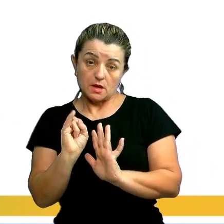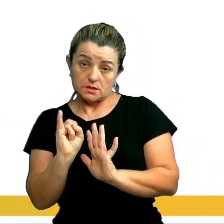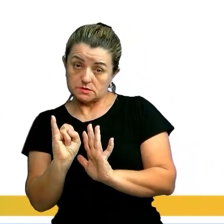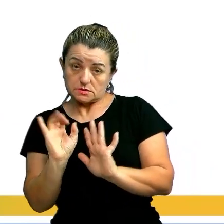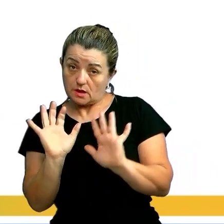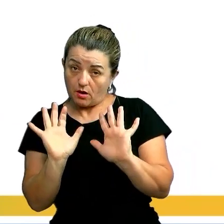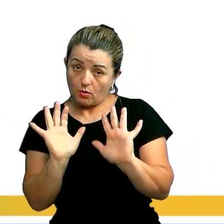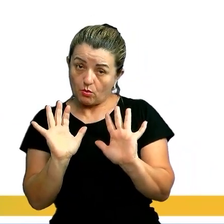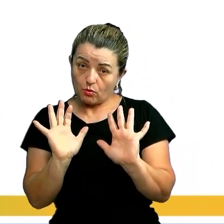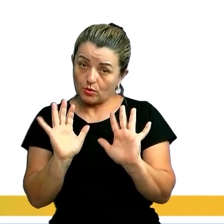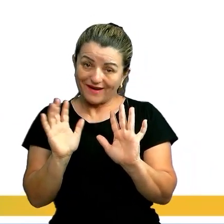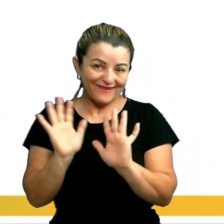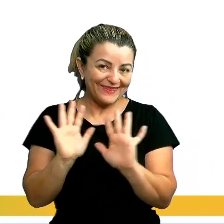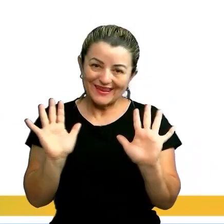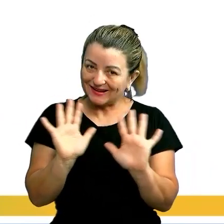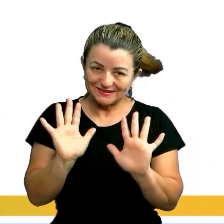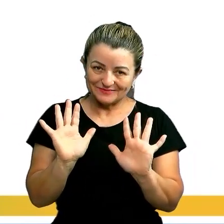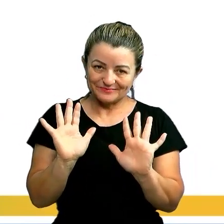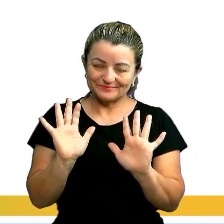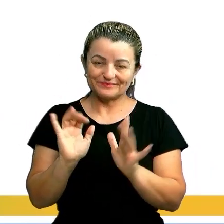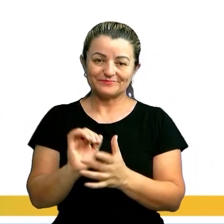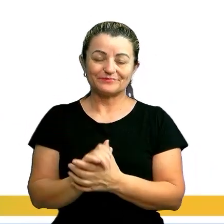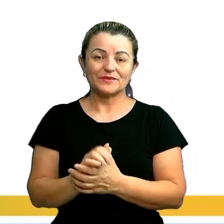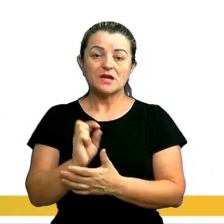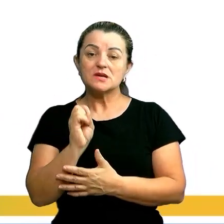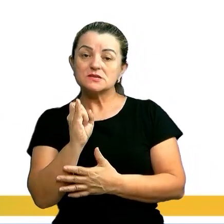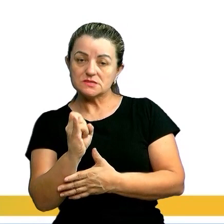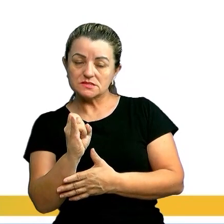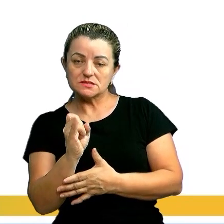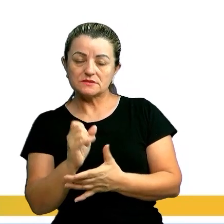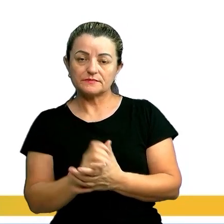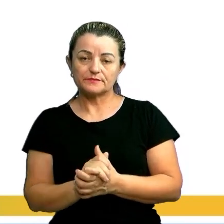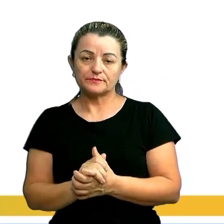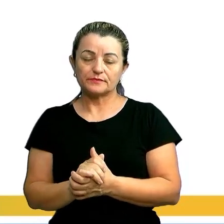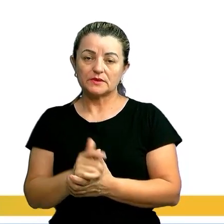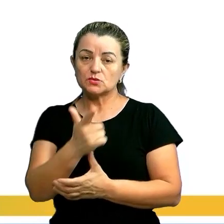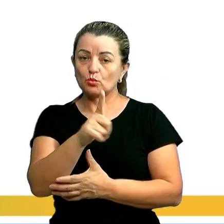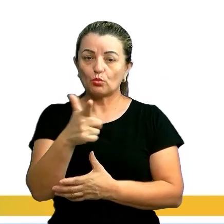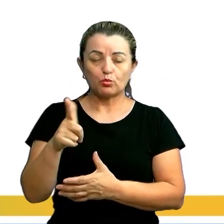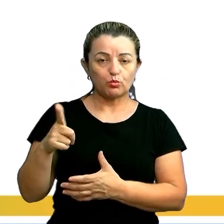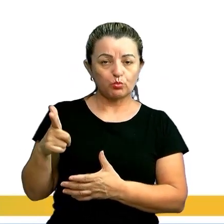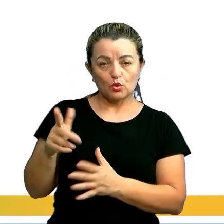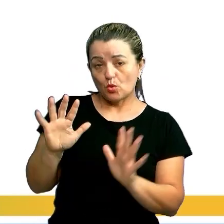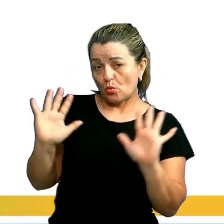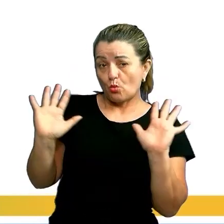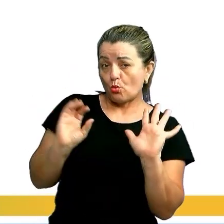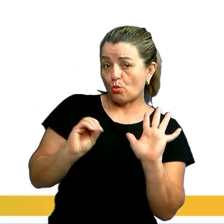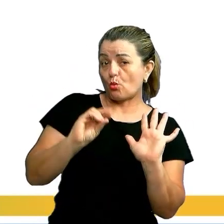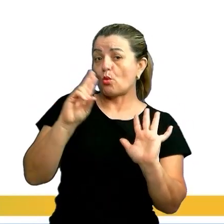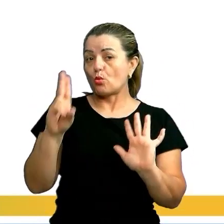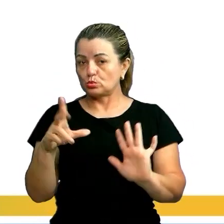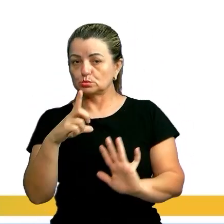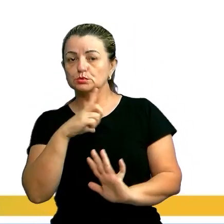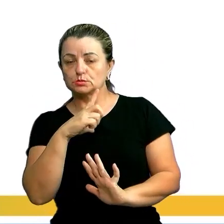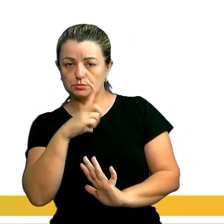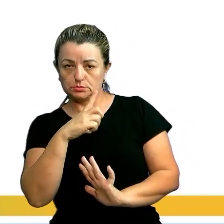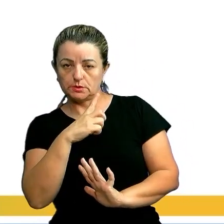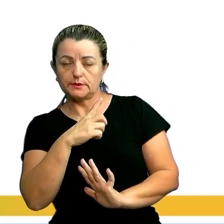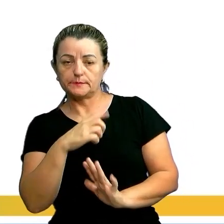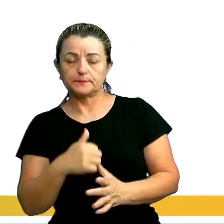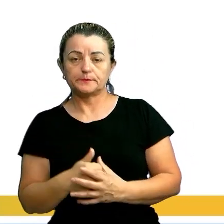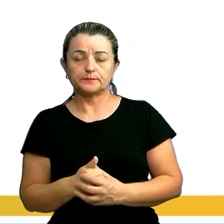não necessariamente de jeito nenhum, né? Se não há, ou se há, desculpa, se